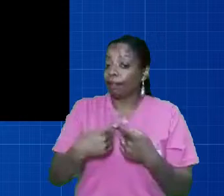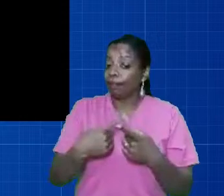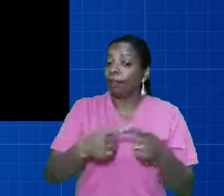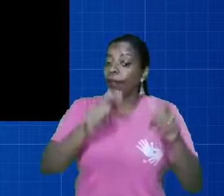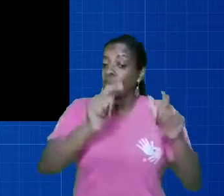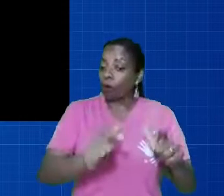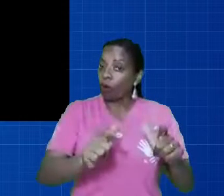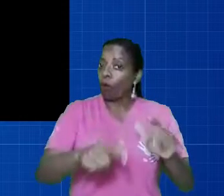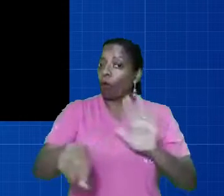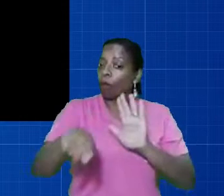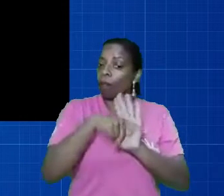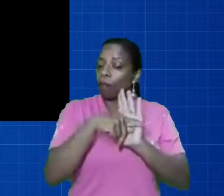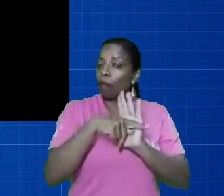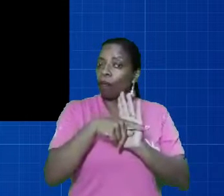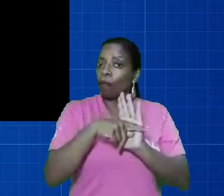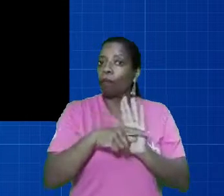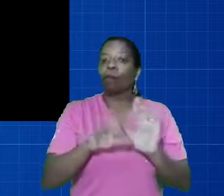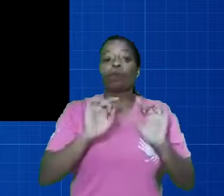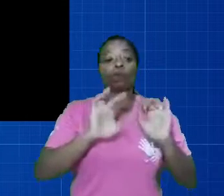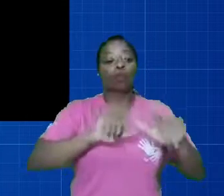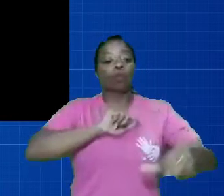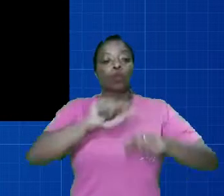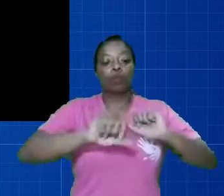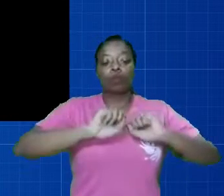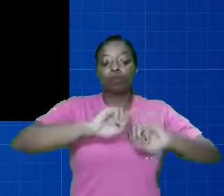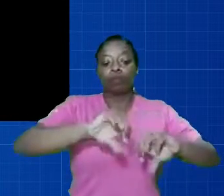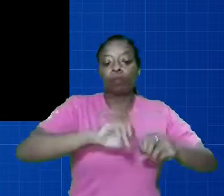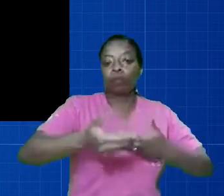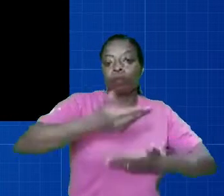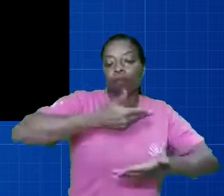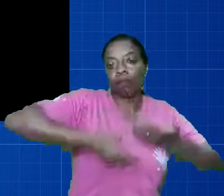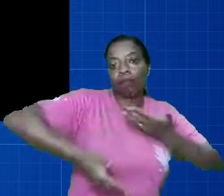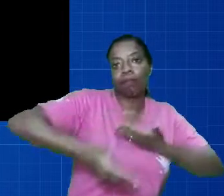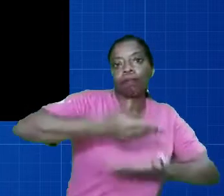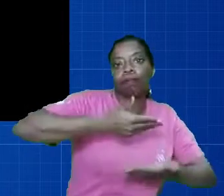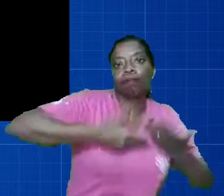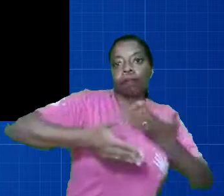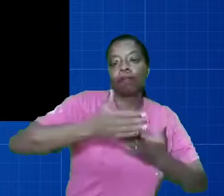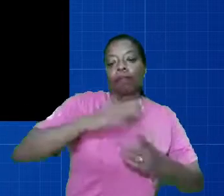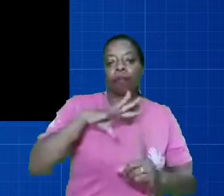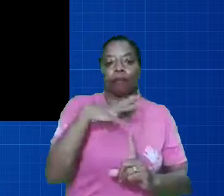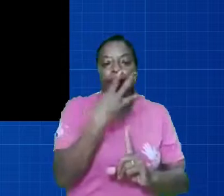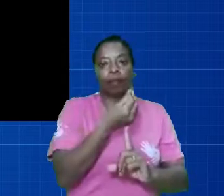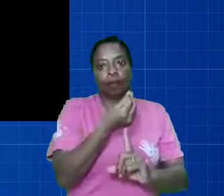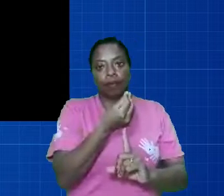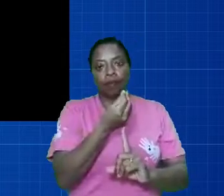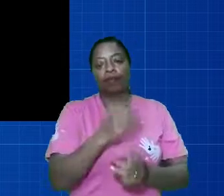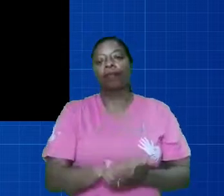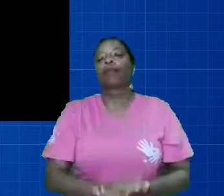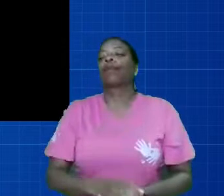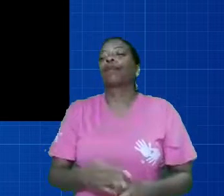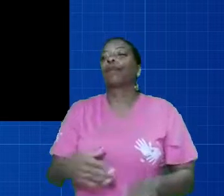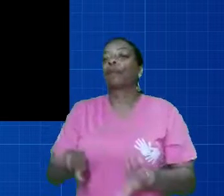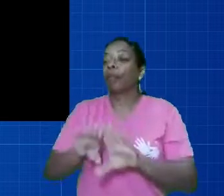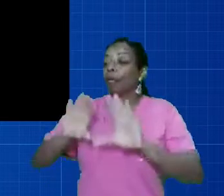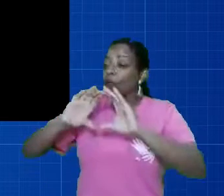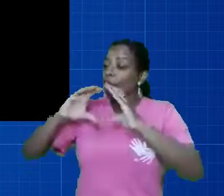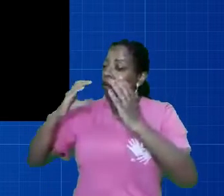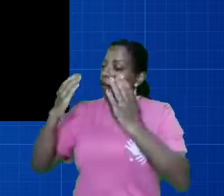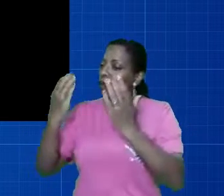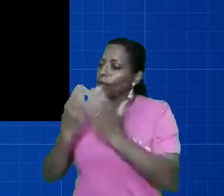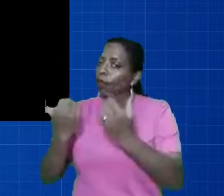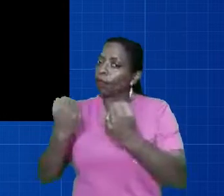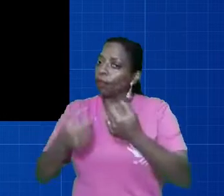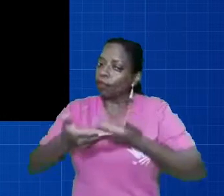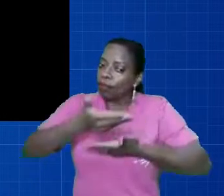né, extraescolares. A interação com a comunidade em diferentes contextos é sempre importante, né? Então, aquela foto